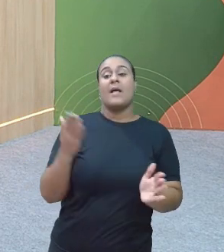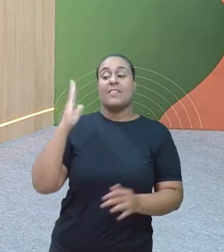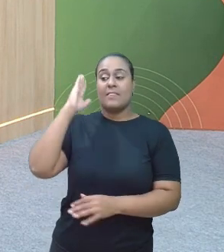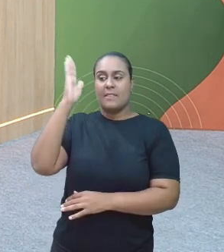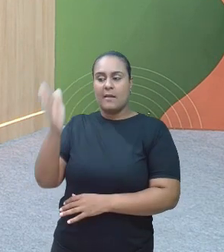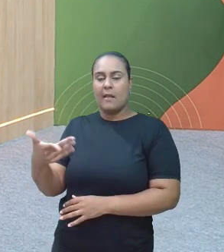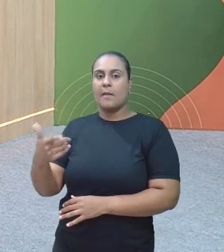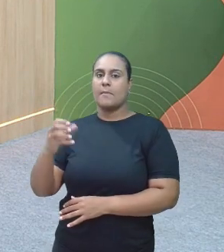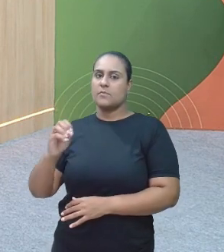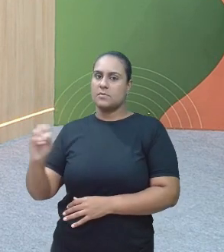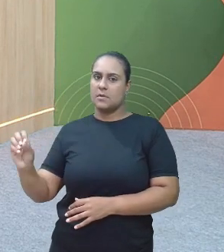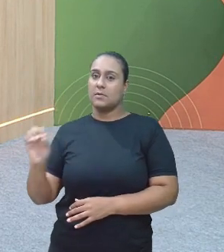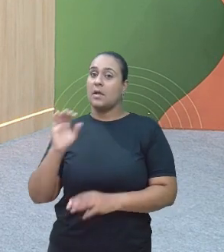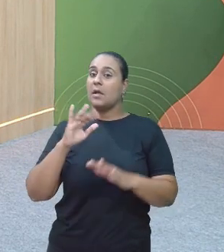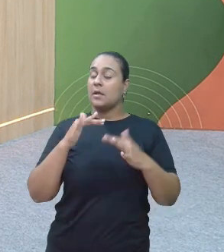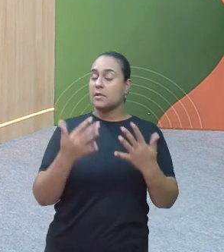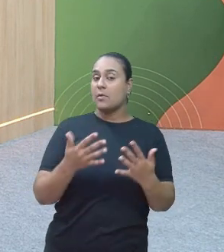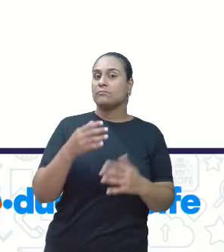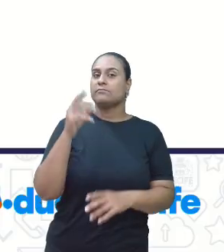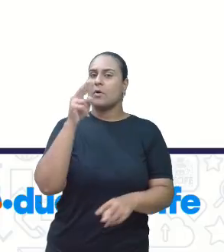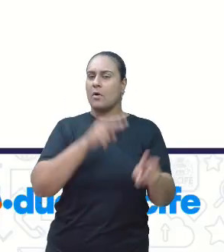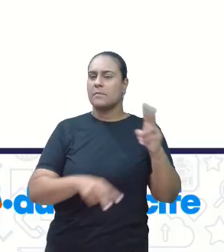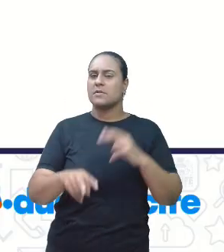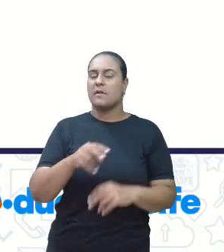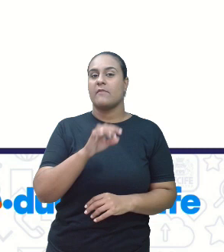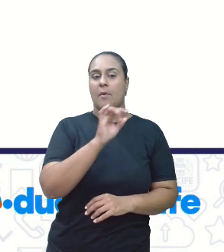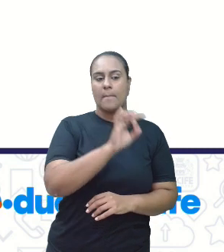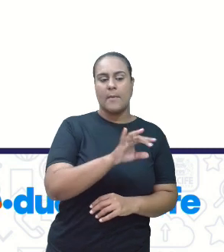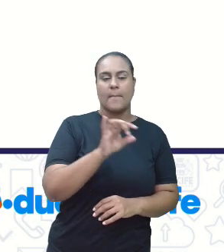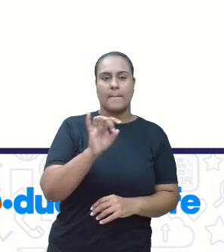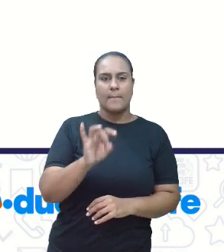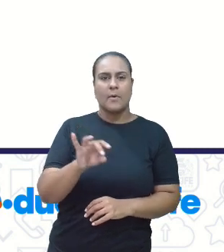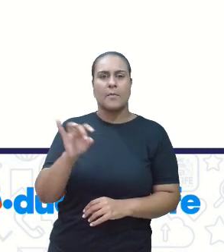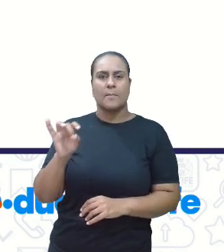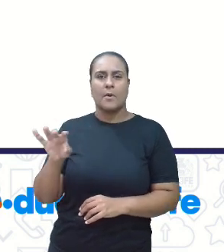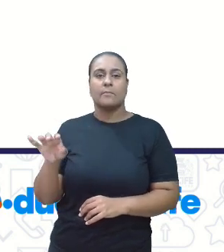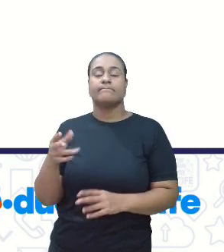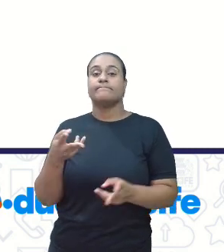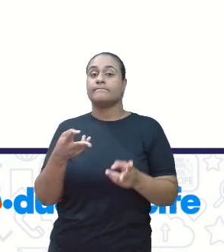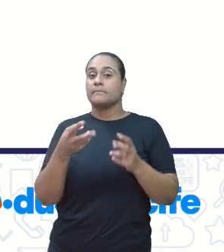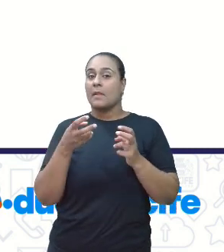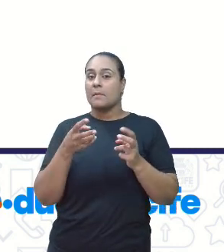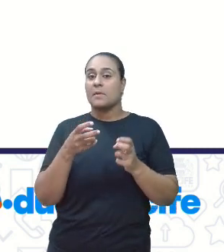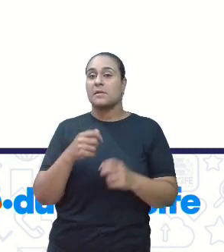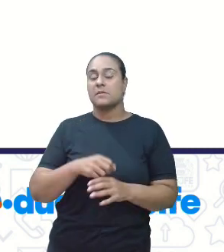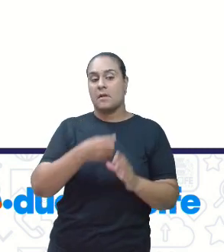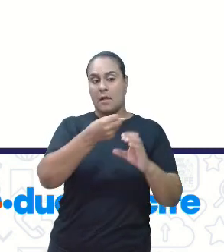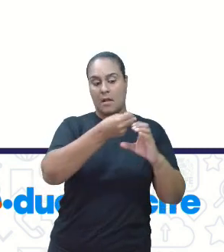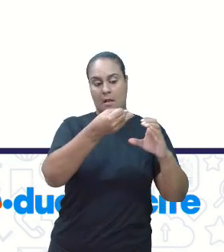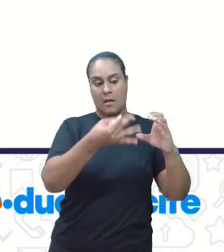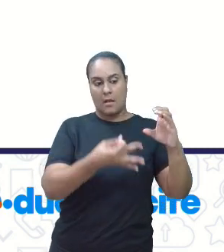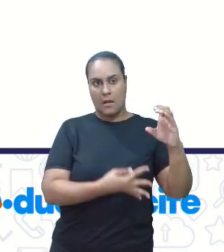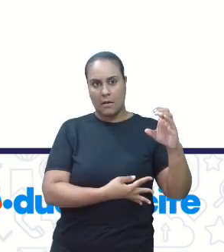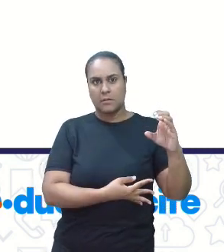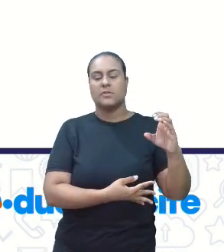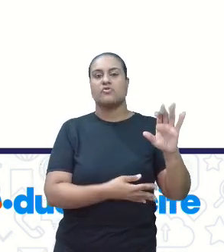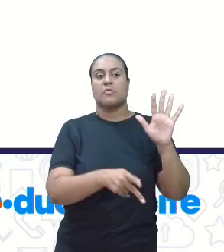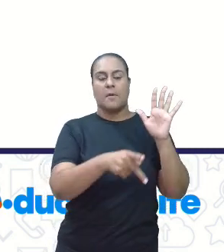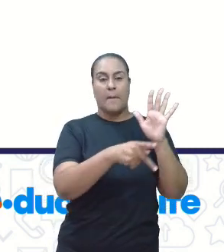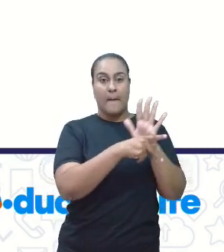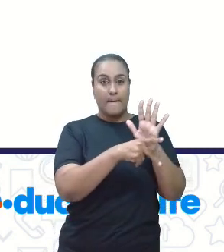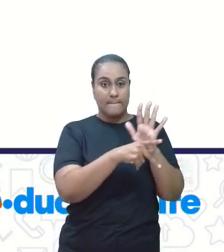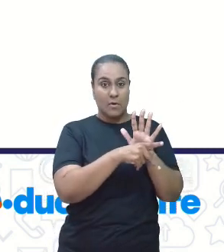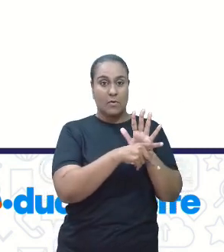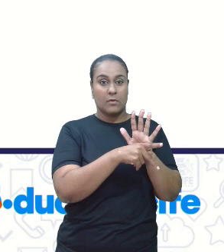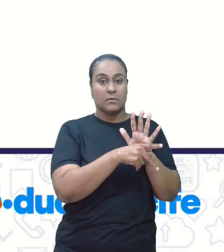vai de 1 por 1, observa aqui. Você tem que observar cada característica e levar essa